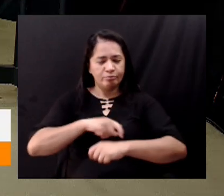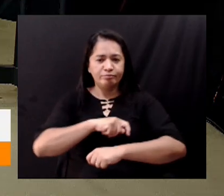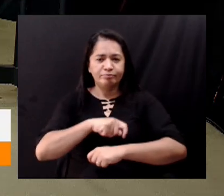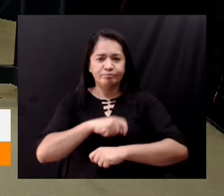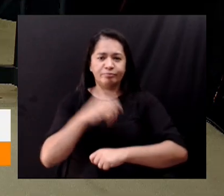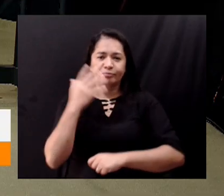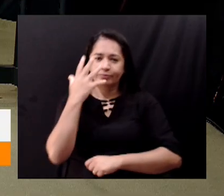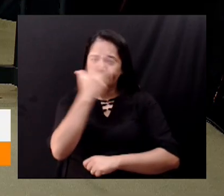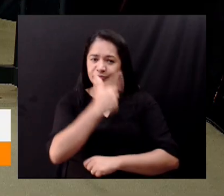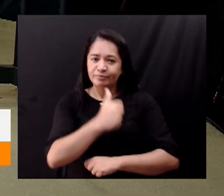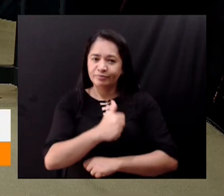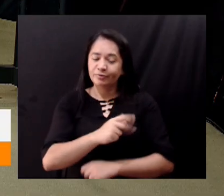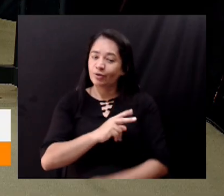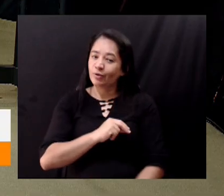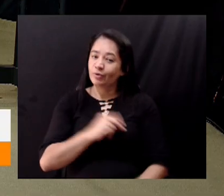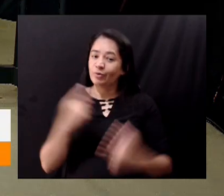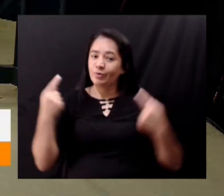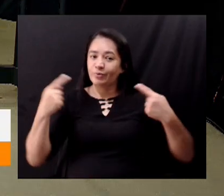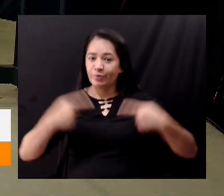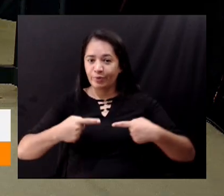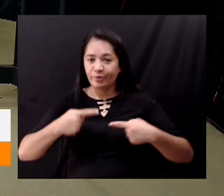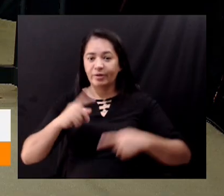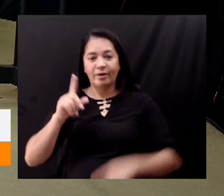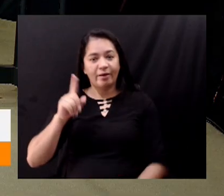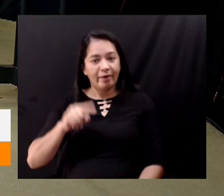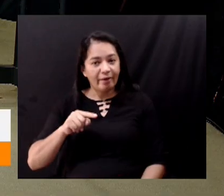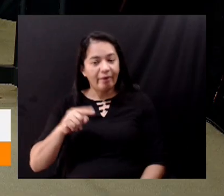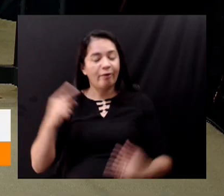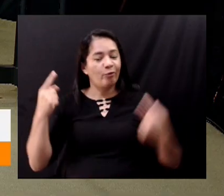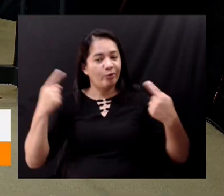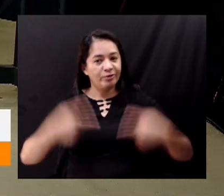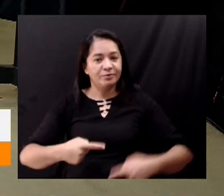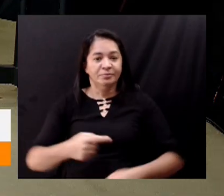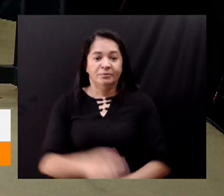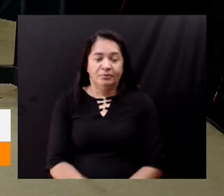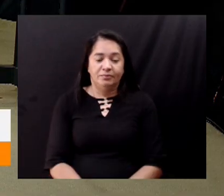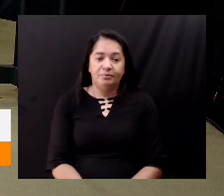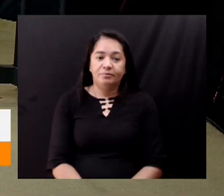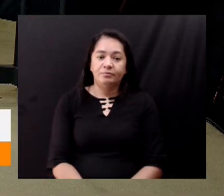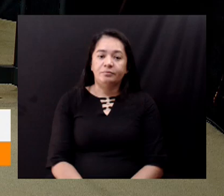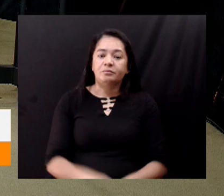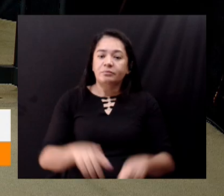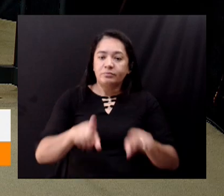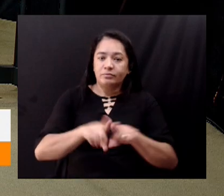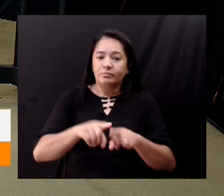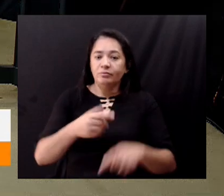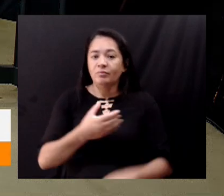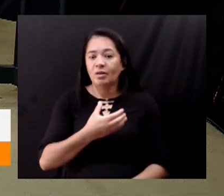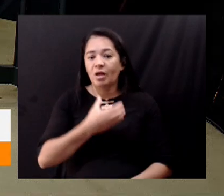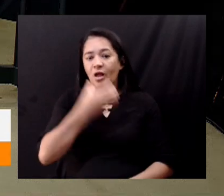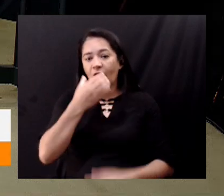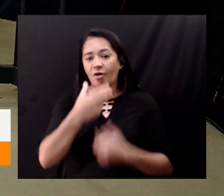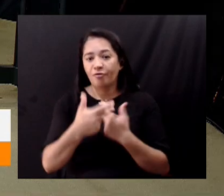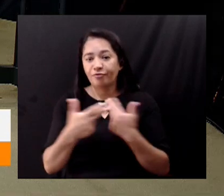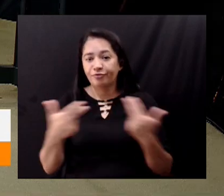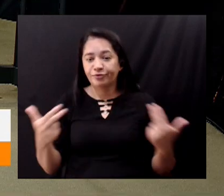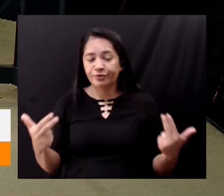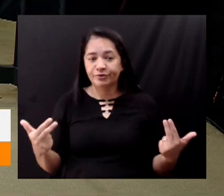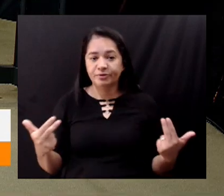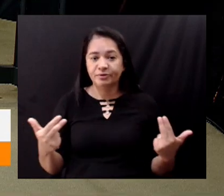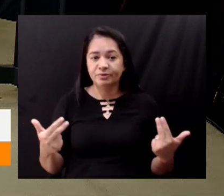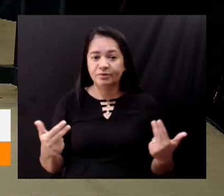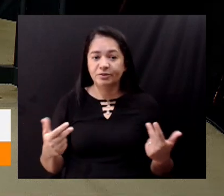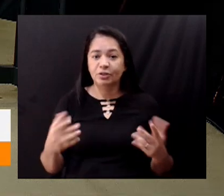é um desafio, viu. É um desafio. Tem a questão também das frutas, né, que não são todas as